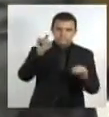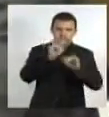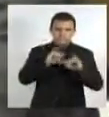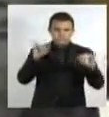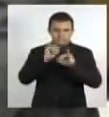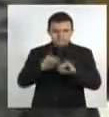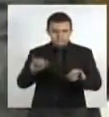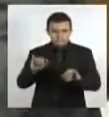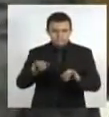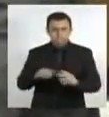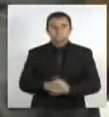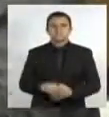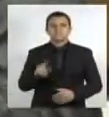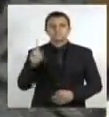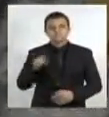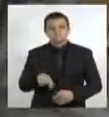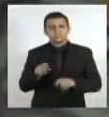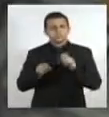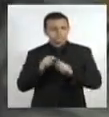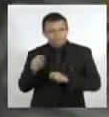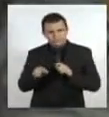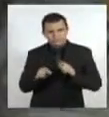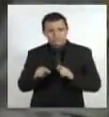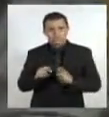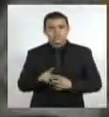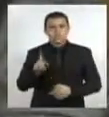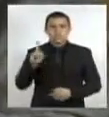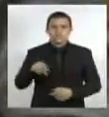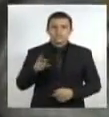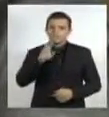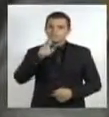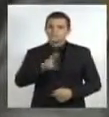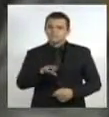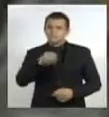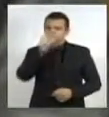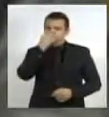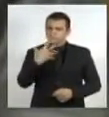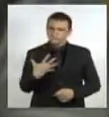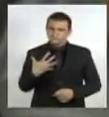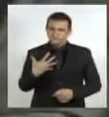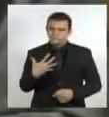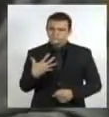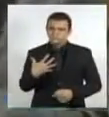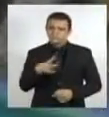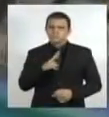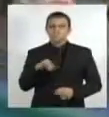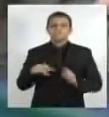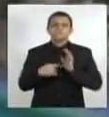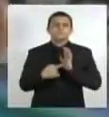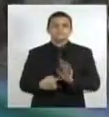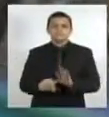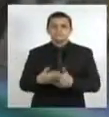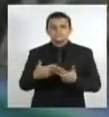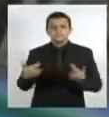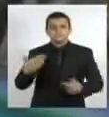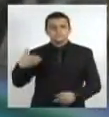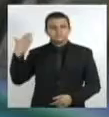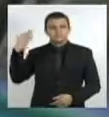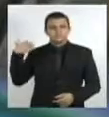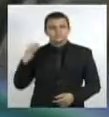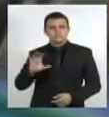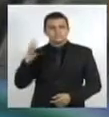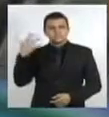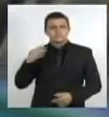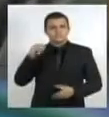divulgar seja o resultado favorável àquilo que vinha acontecendo anteriormente